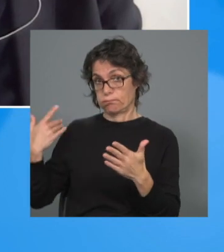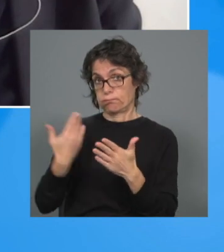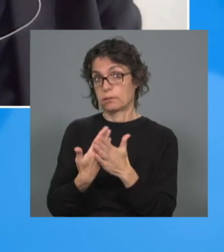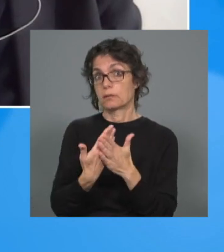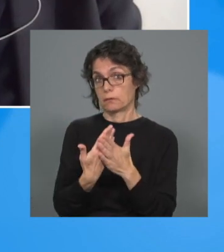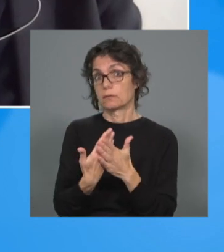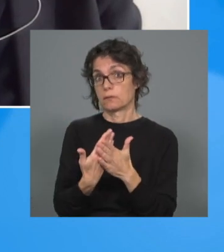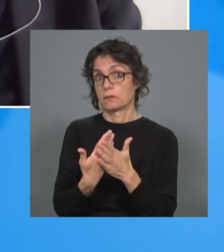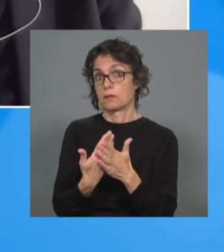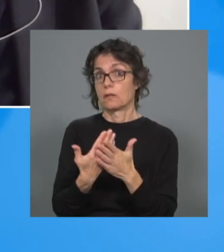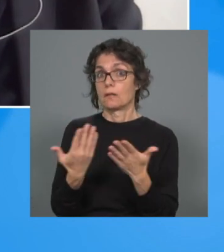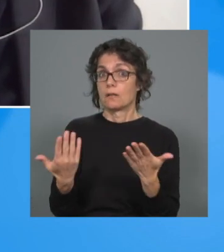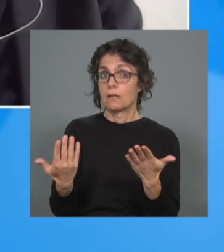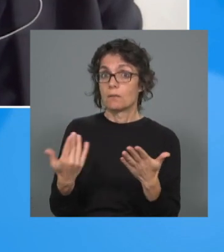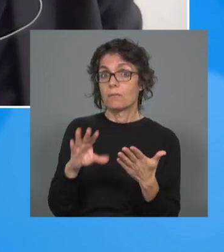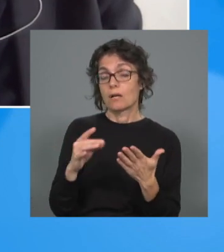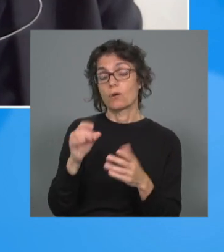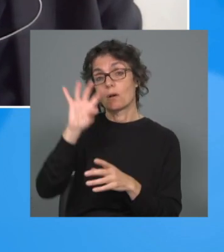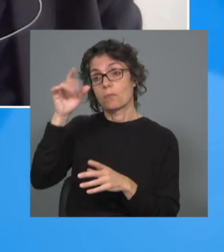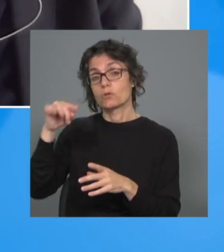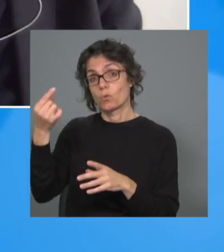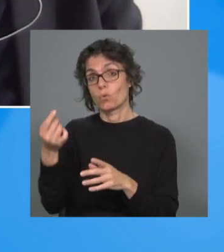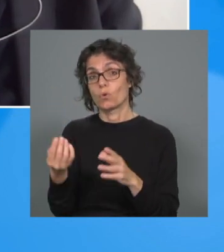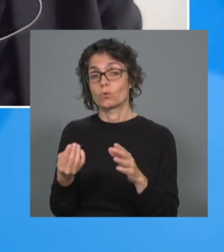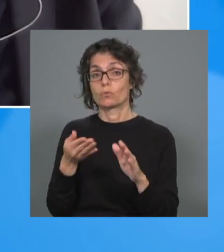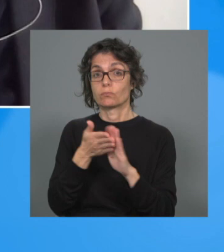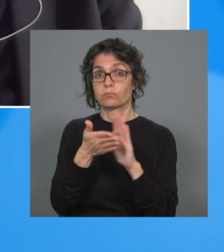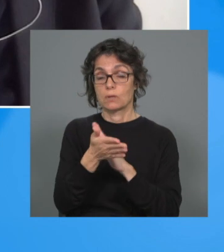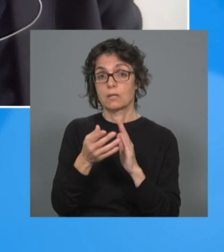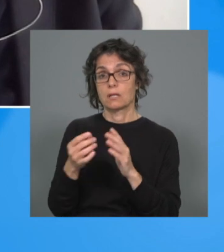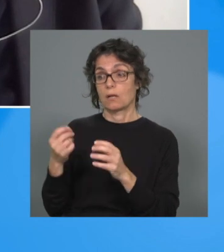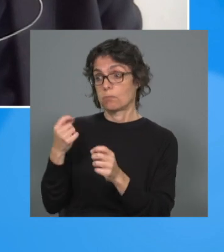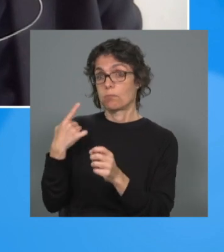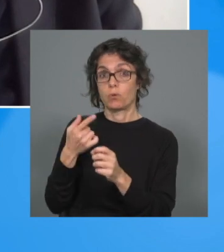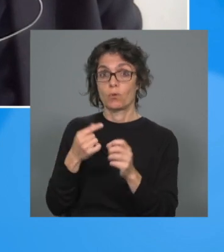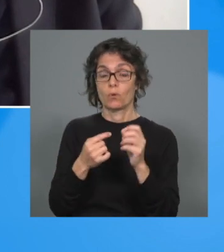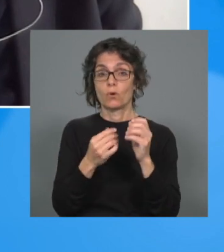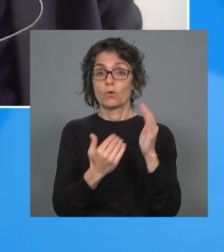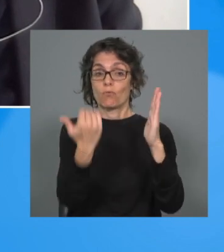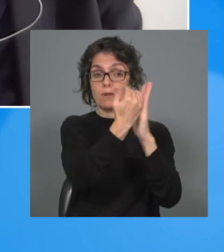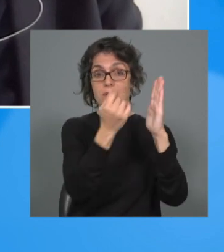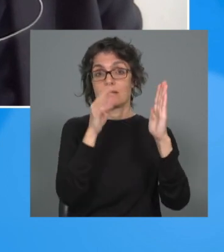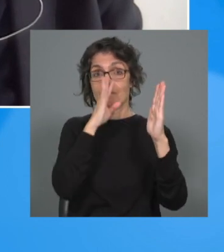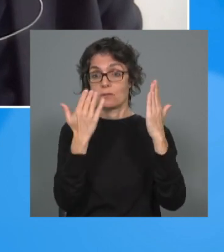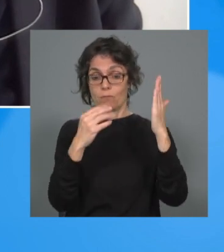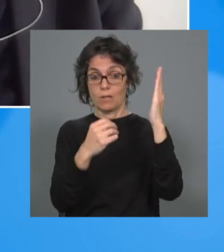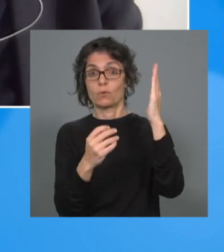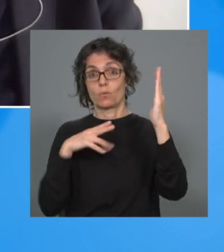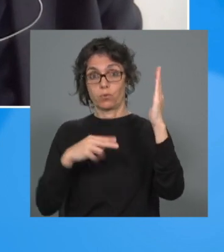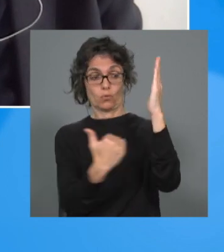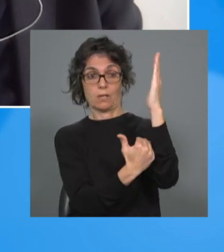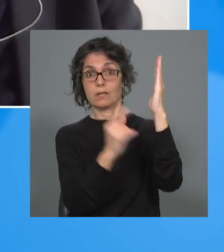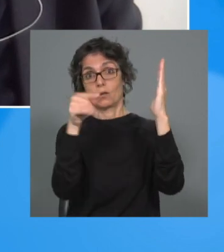lugares. Outros que entraram mais recentemente até já ultrapassaram. Pede-se então uma maior